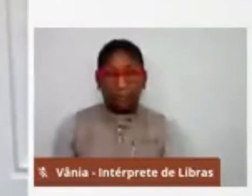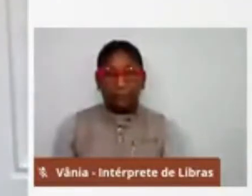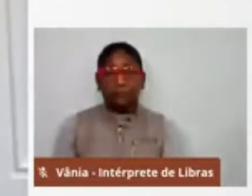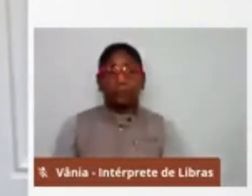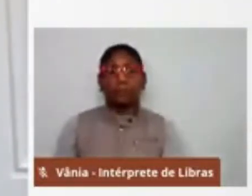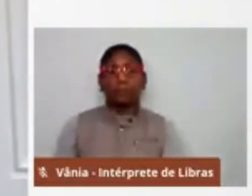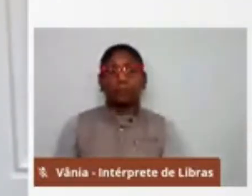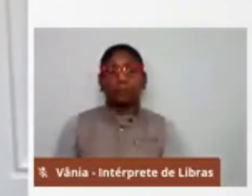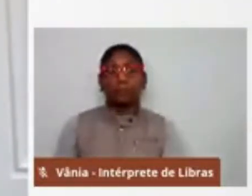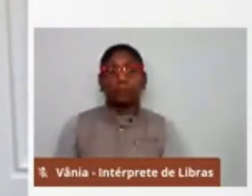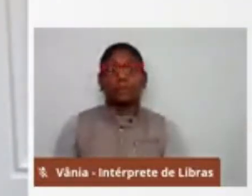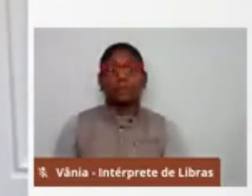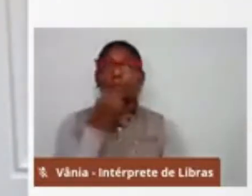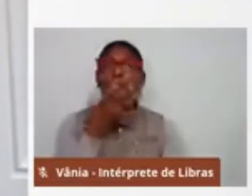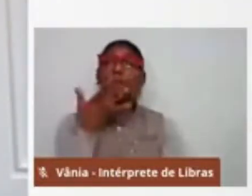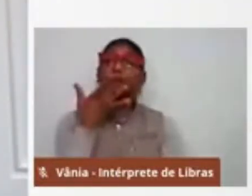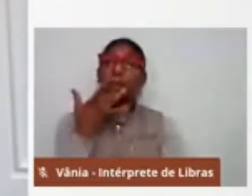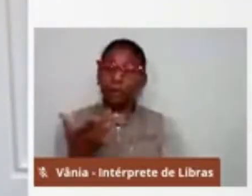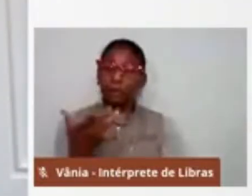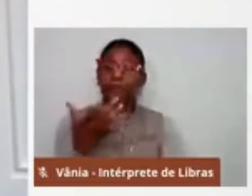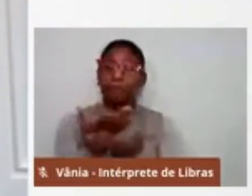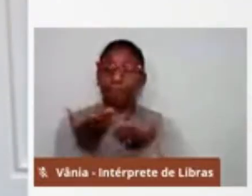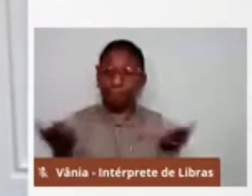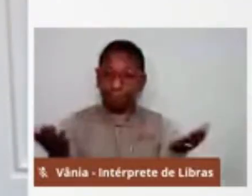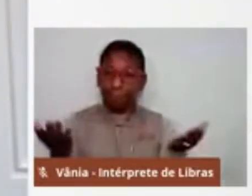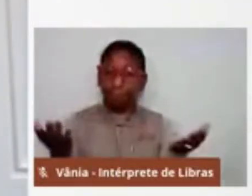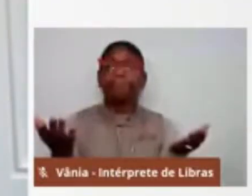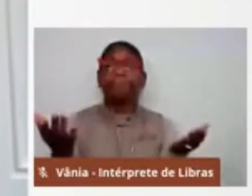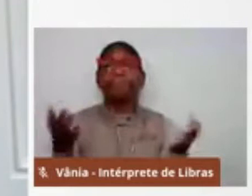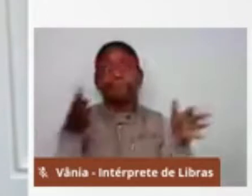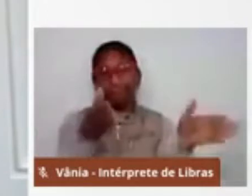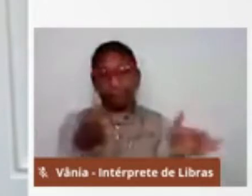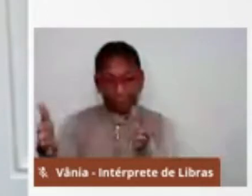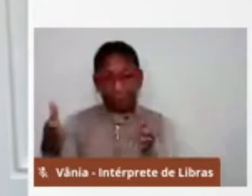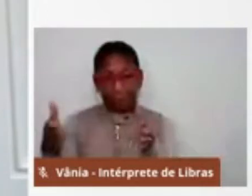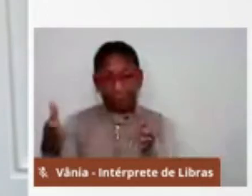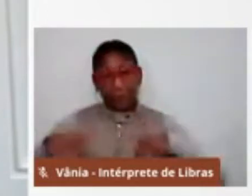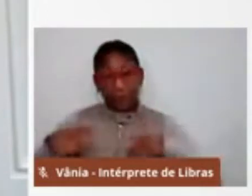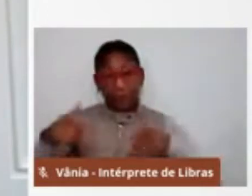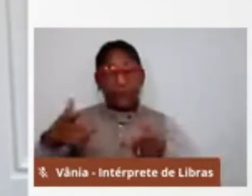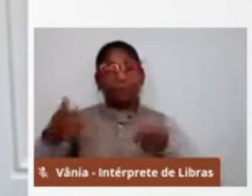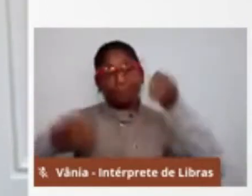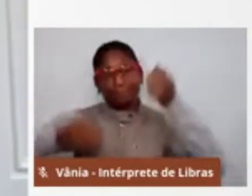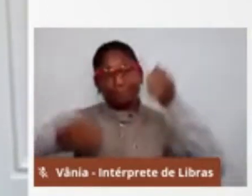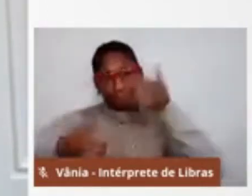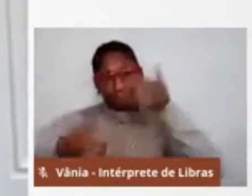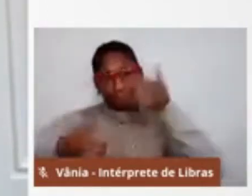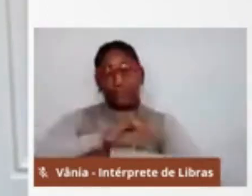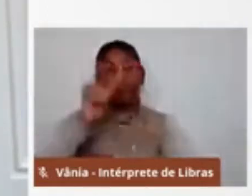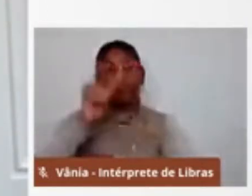Muito boa tarde a todos que estão nos acompanhando na nossa live deste dia 27 de julho de